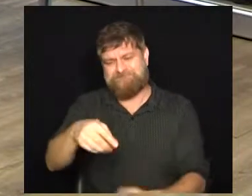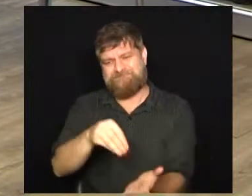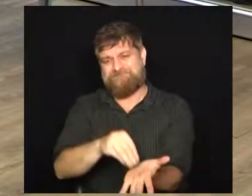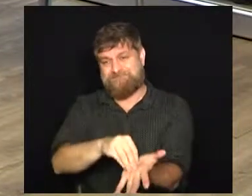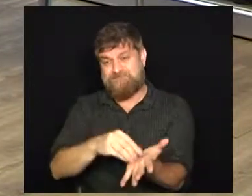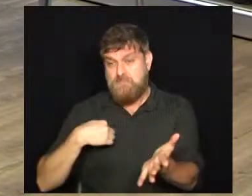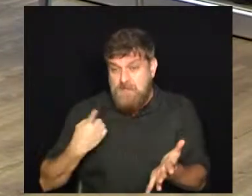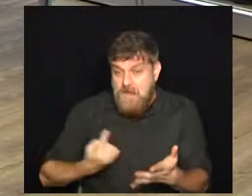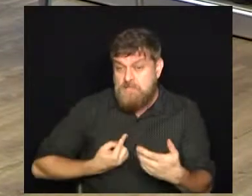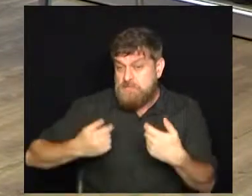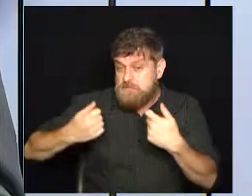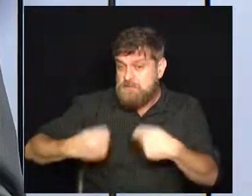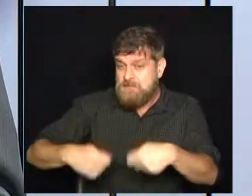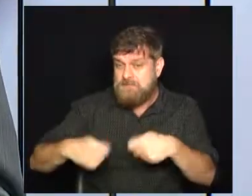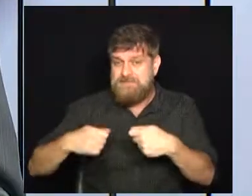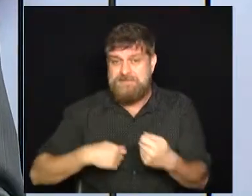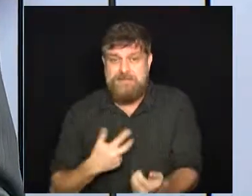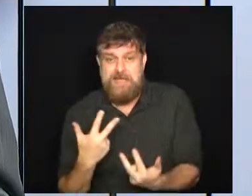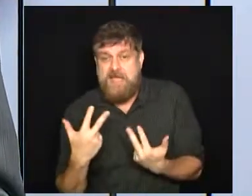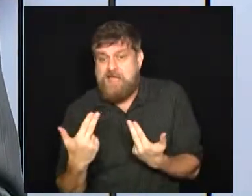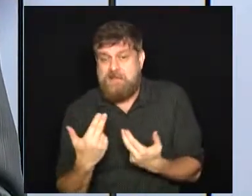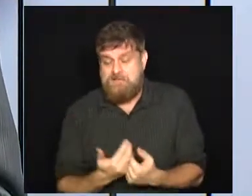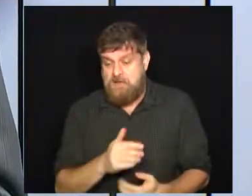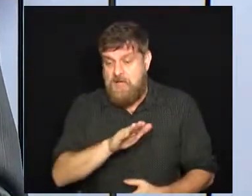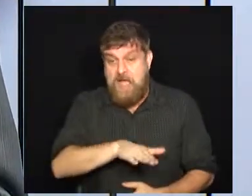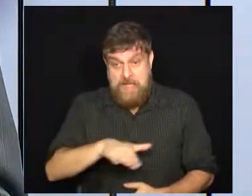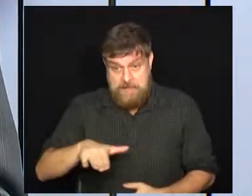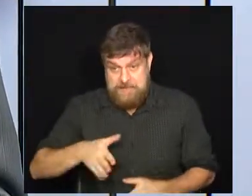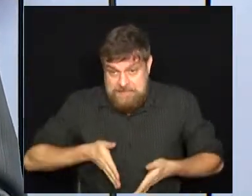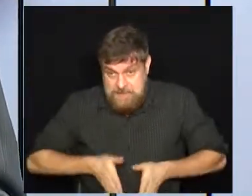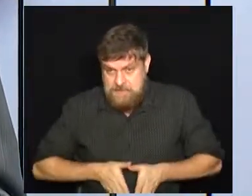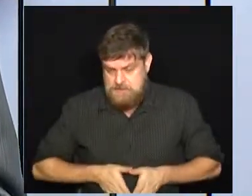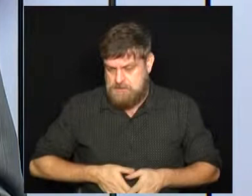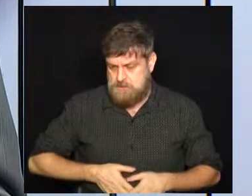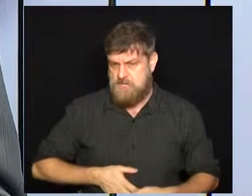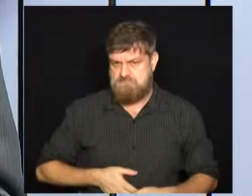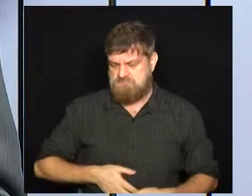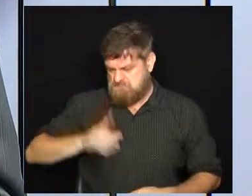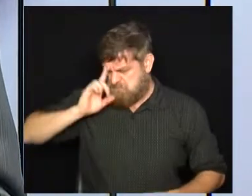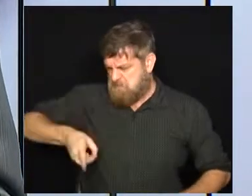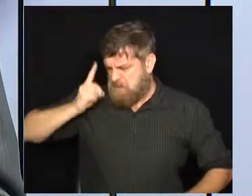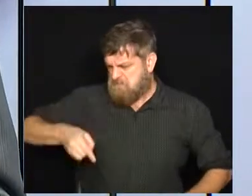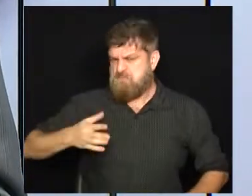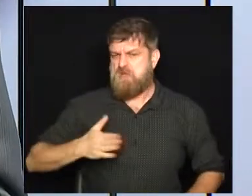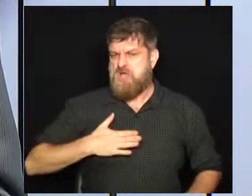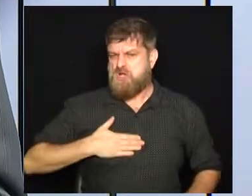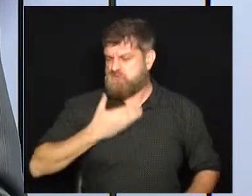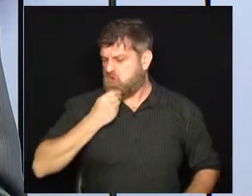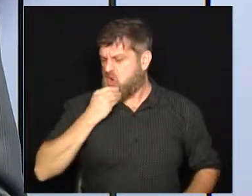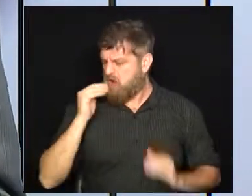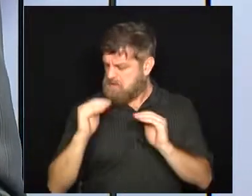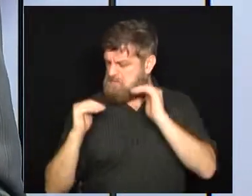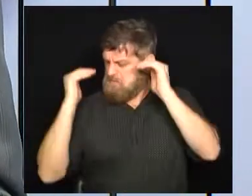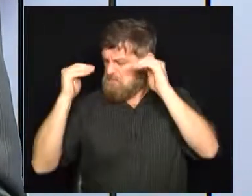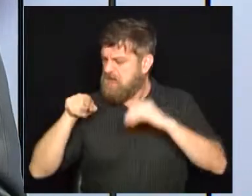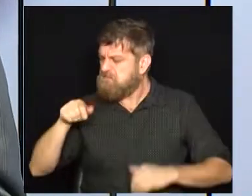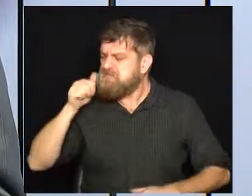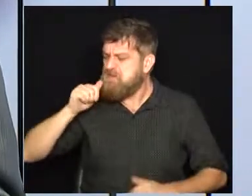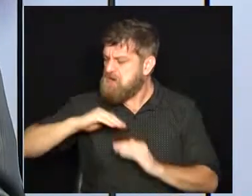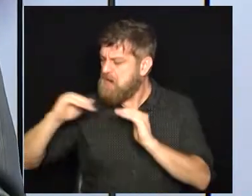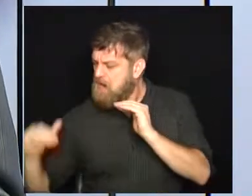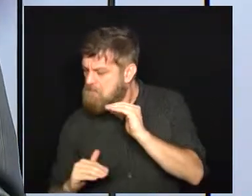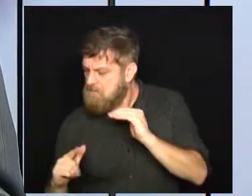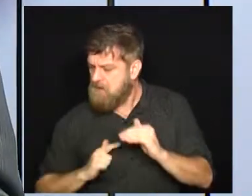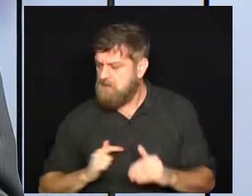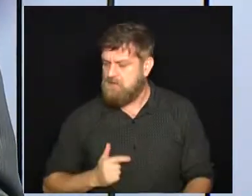tem que nenhuma criança nasce machista, nasce homofóbico, nasce violento. Então, a começar pela